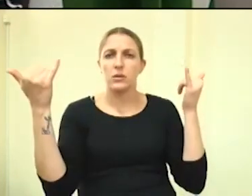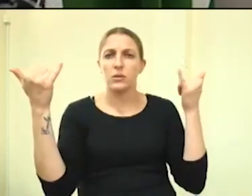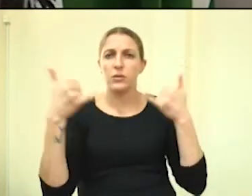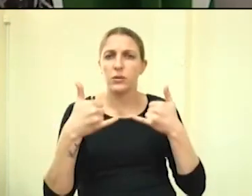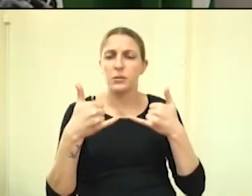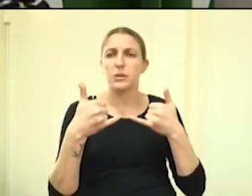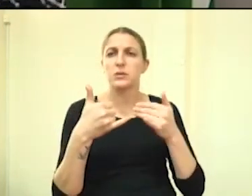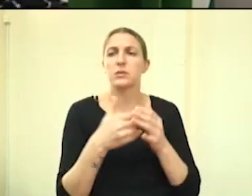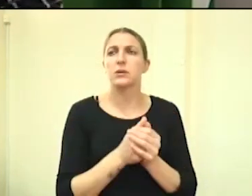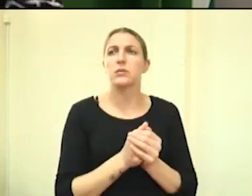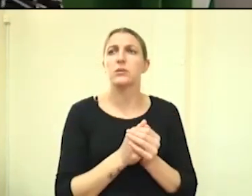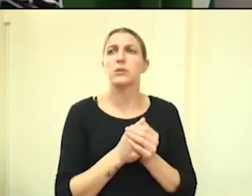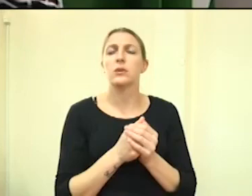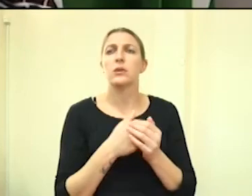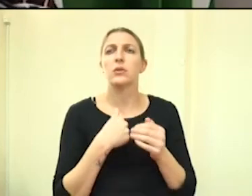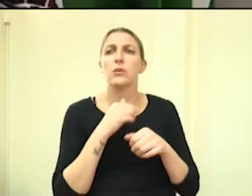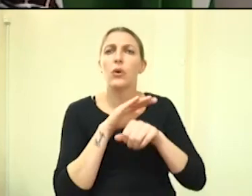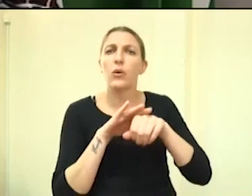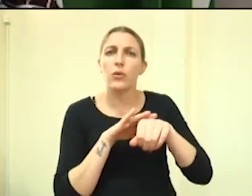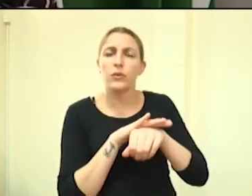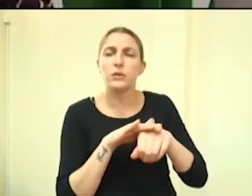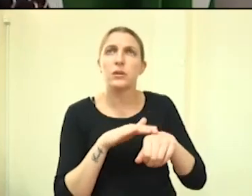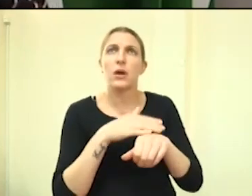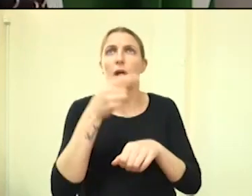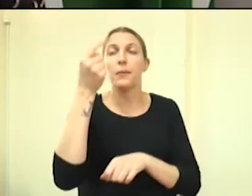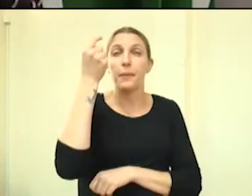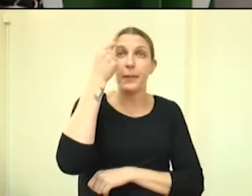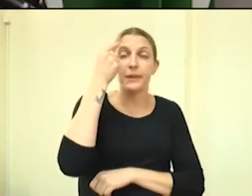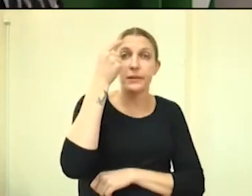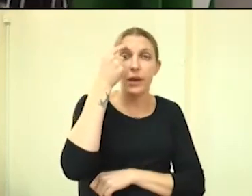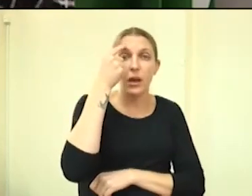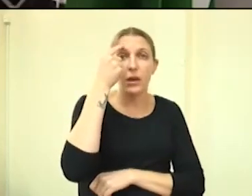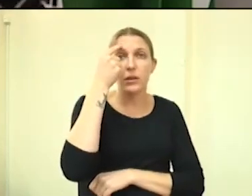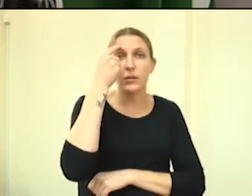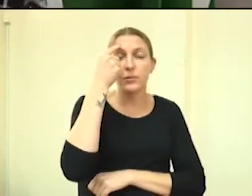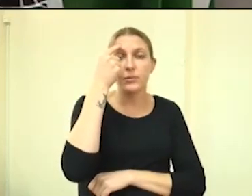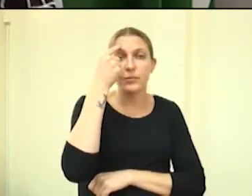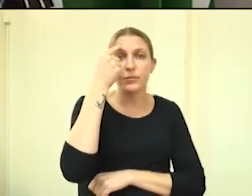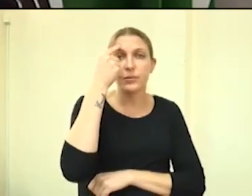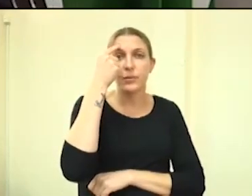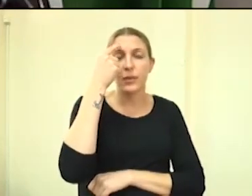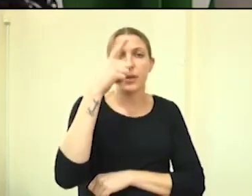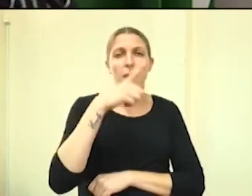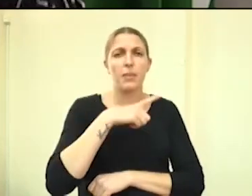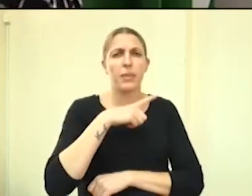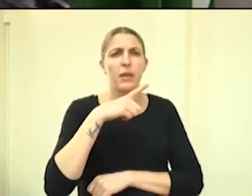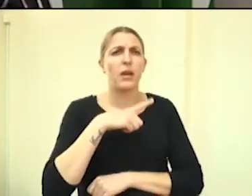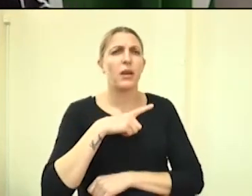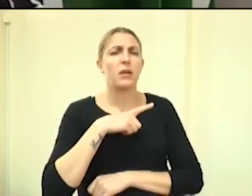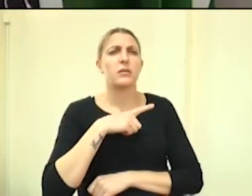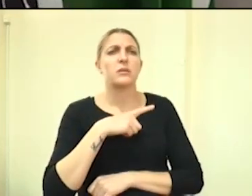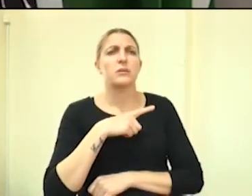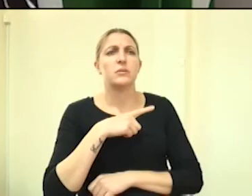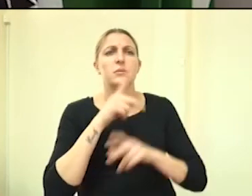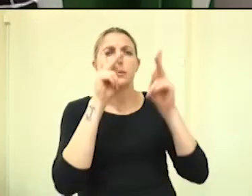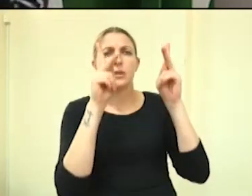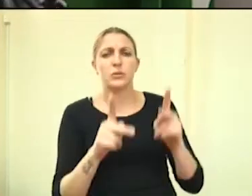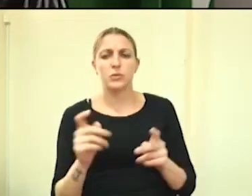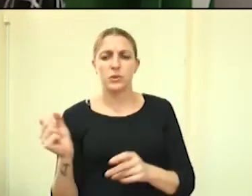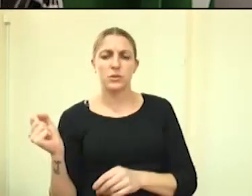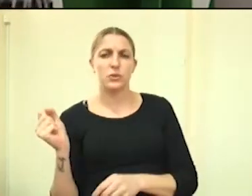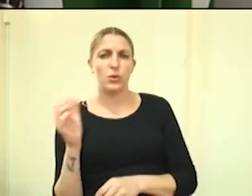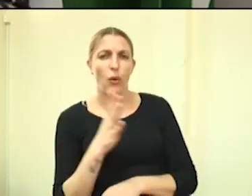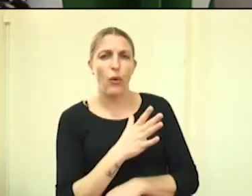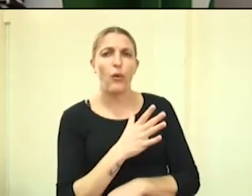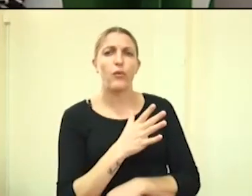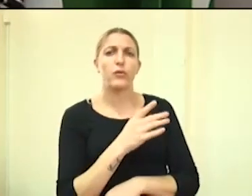E numa conversa, então, a gente até pensou que, de fato, surgiram novos produtores que entraram na rota turística